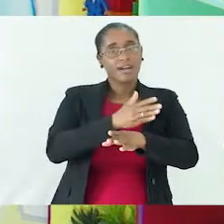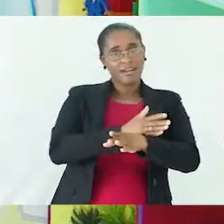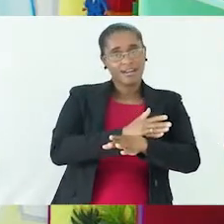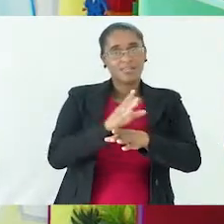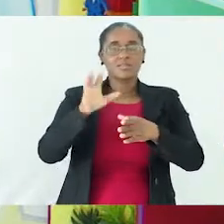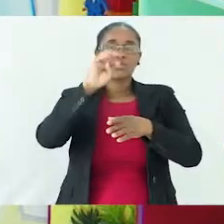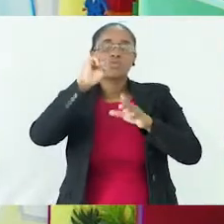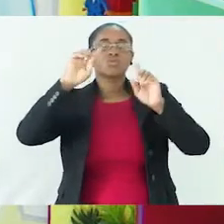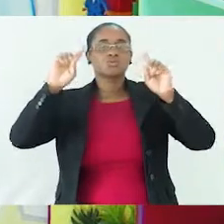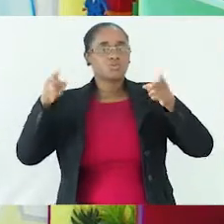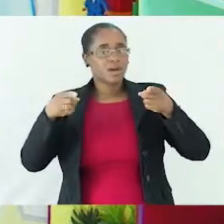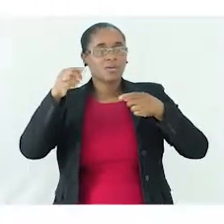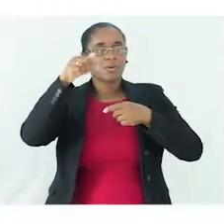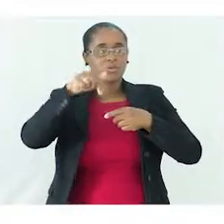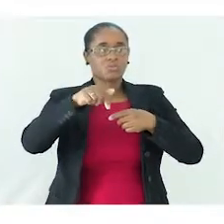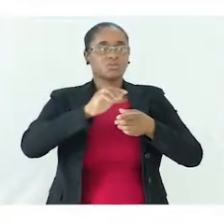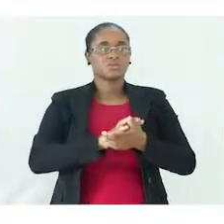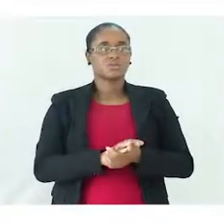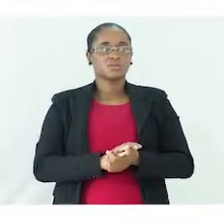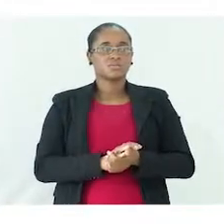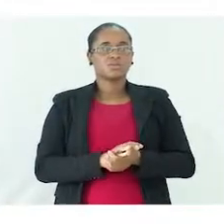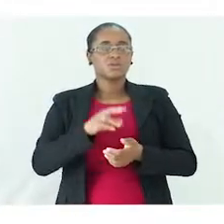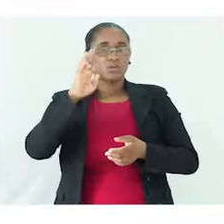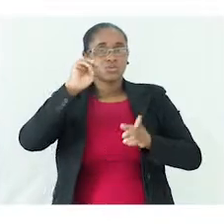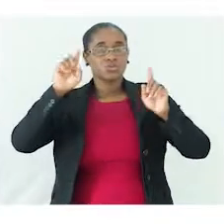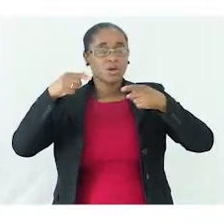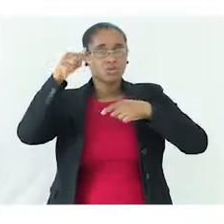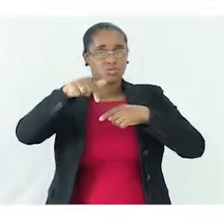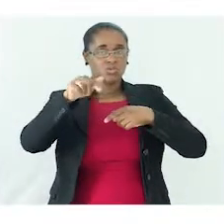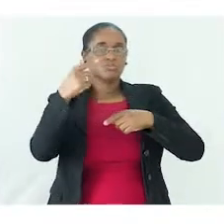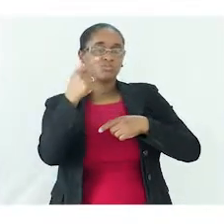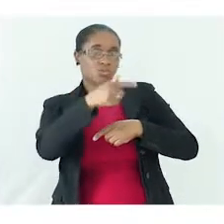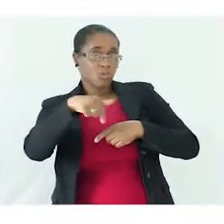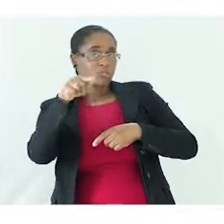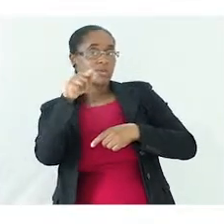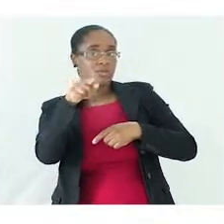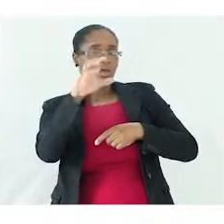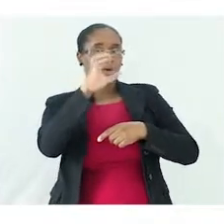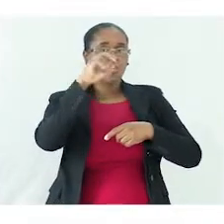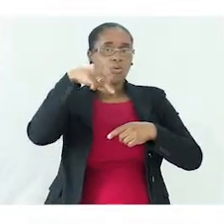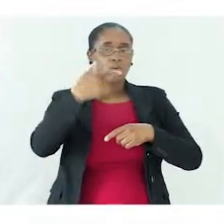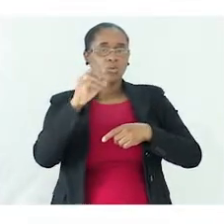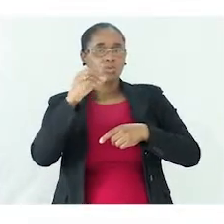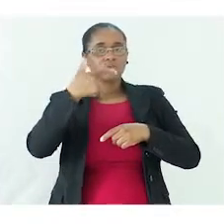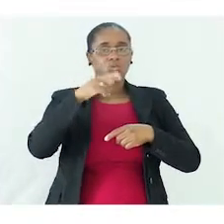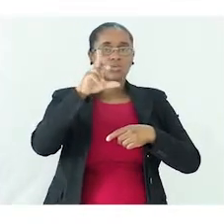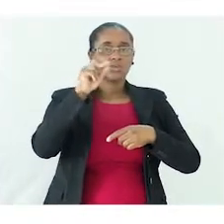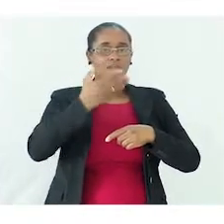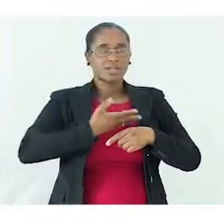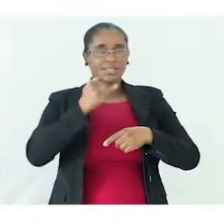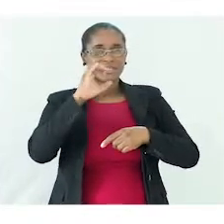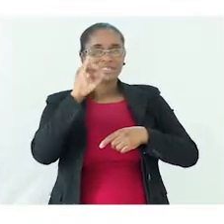o sumário para hoje. O sumário de hoje, nós temos o conto tradicional,